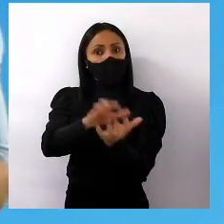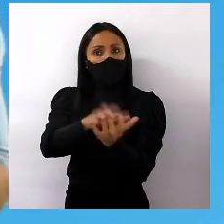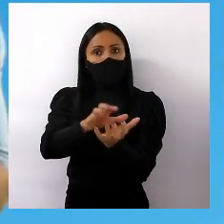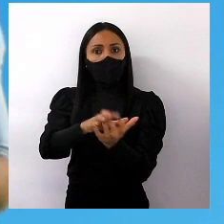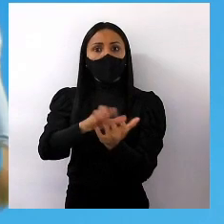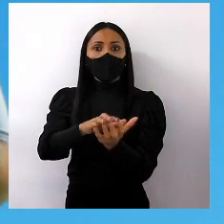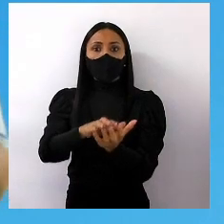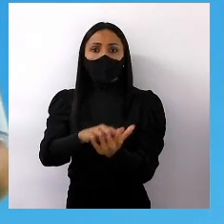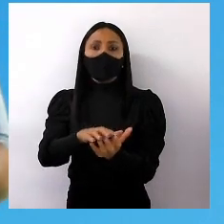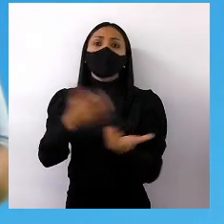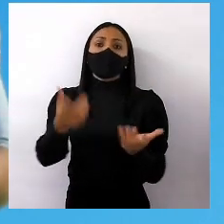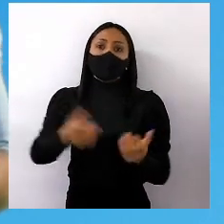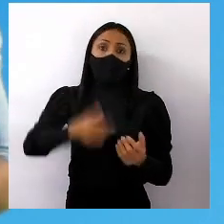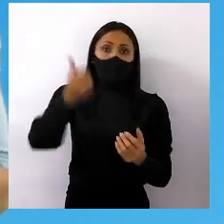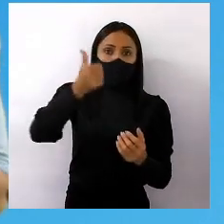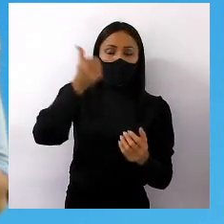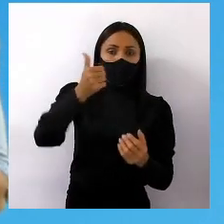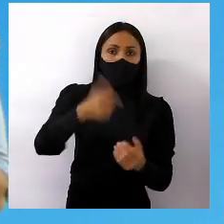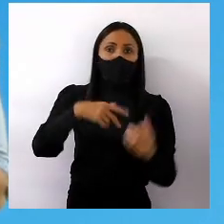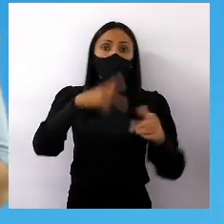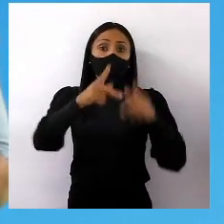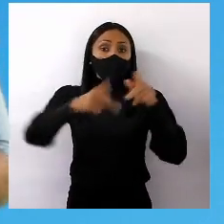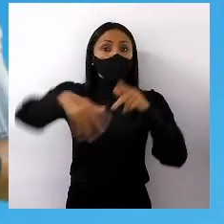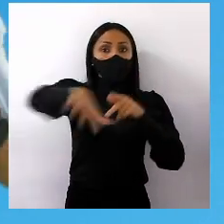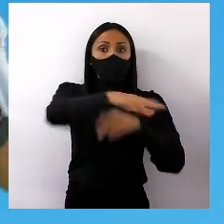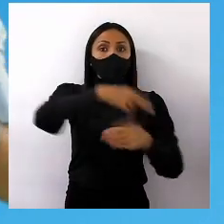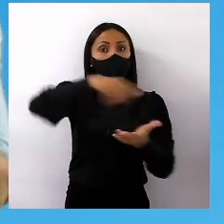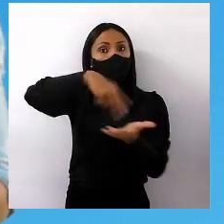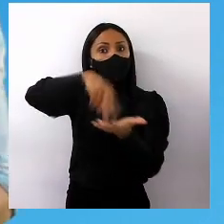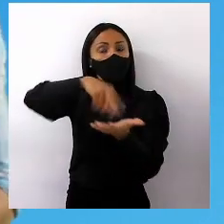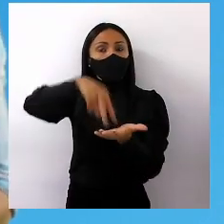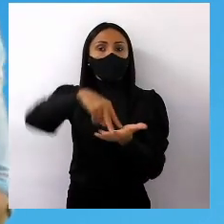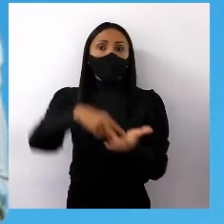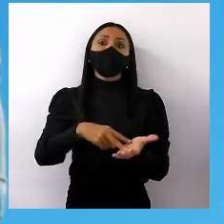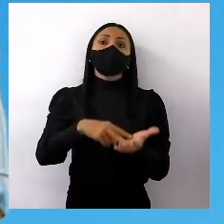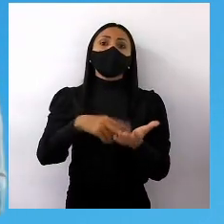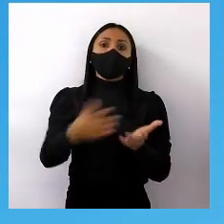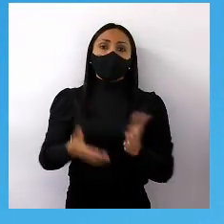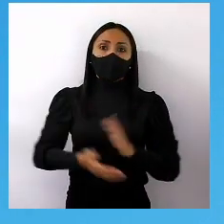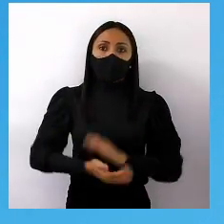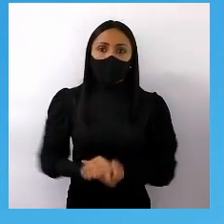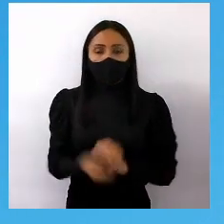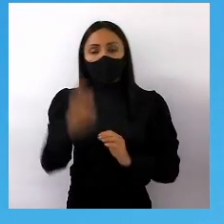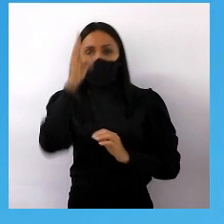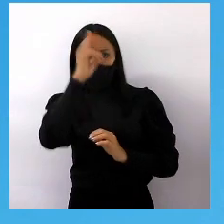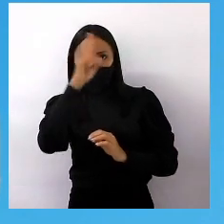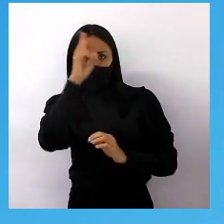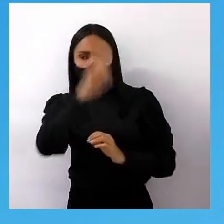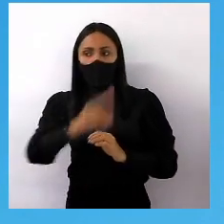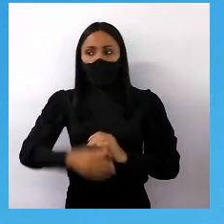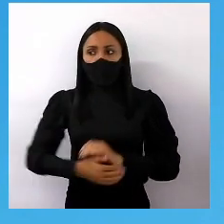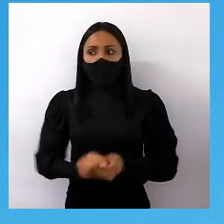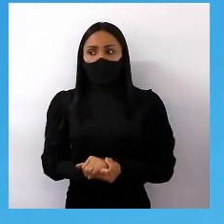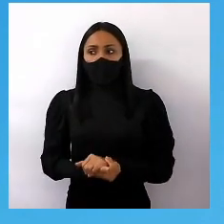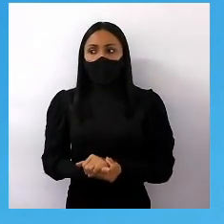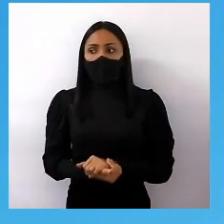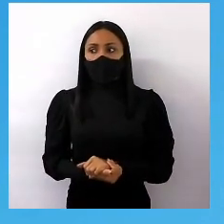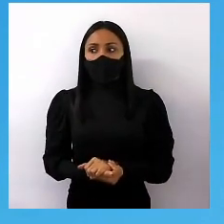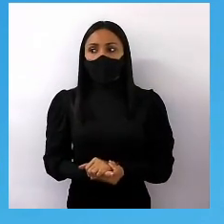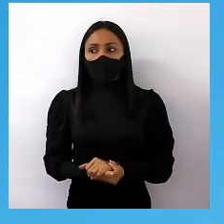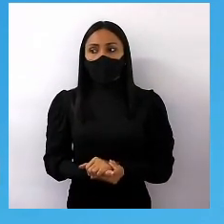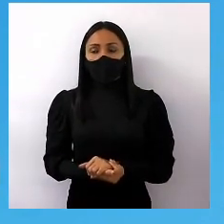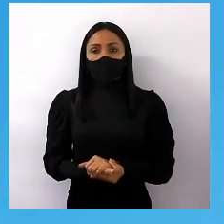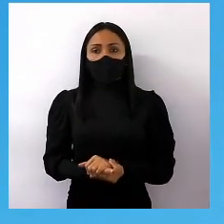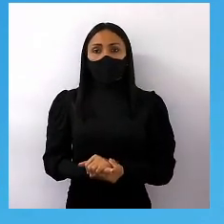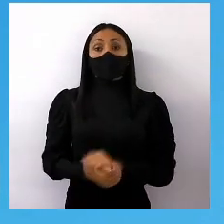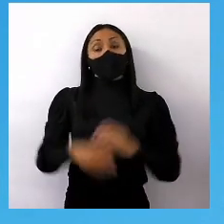pelo balé em alguma das suas décadas aí, porque são muitos anos de história, né? Então, mais uma vez eu